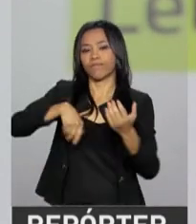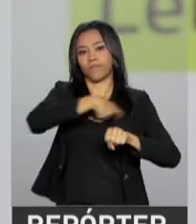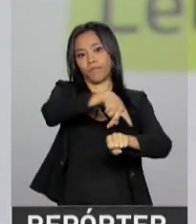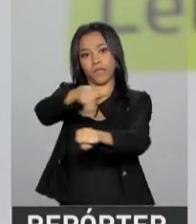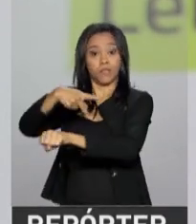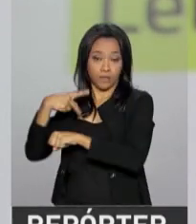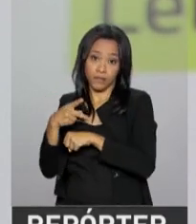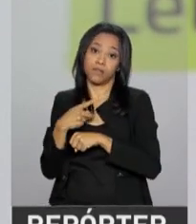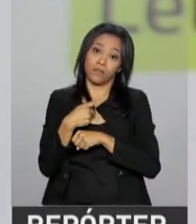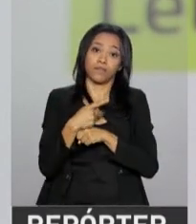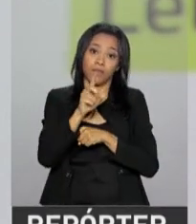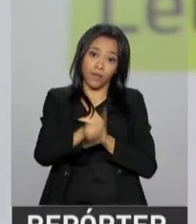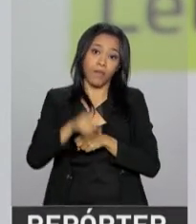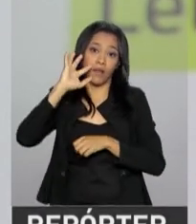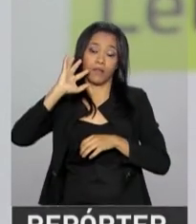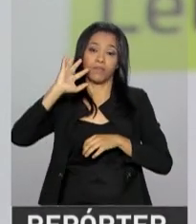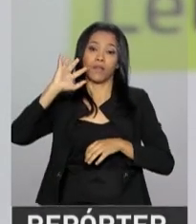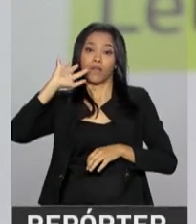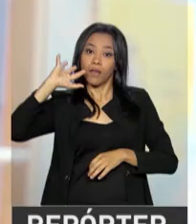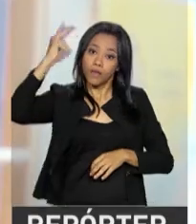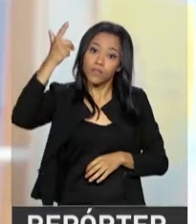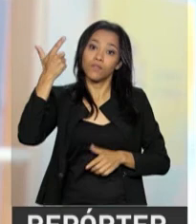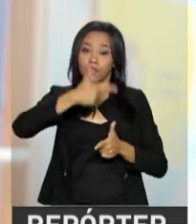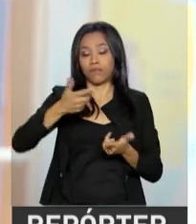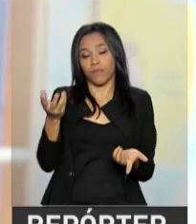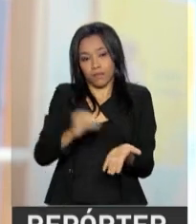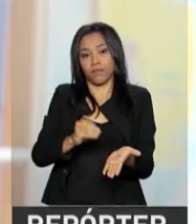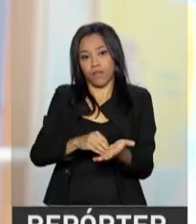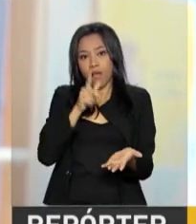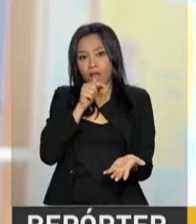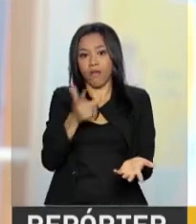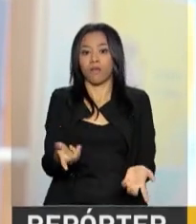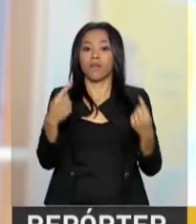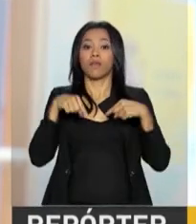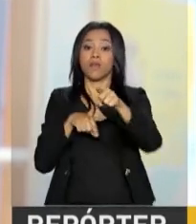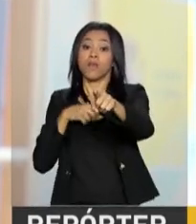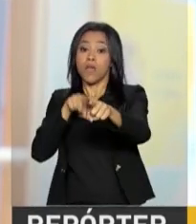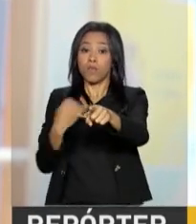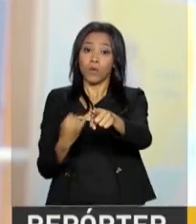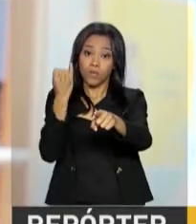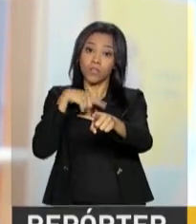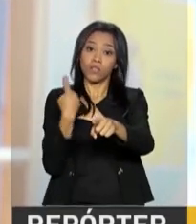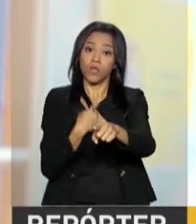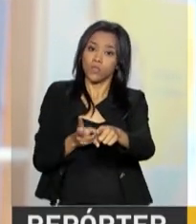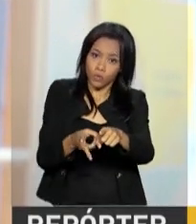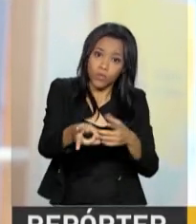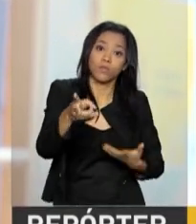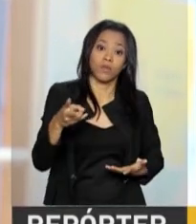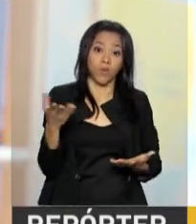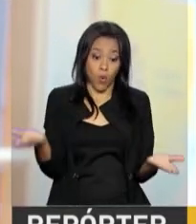para justamente solucionar a problemática da água. O importante é que isto tenha uma continuação, não é que